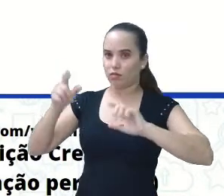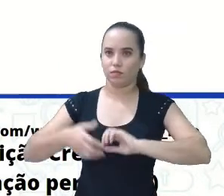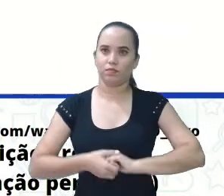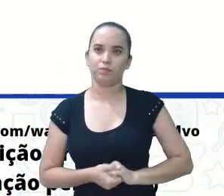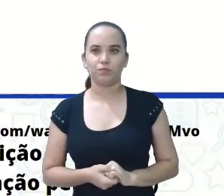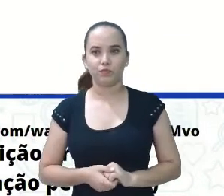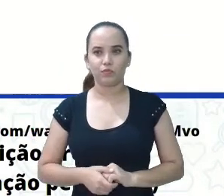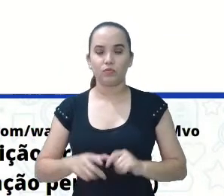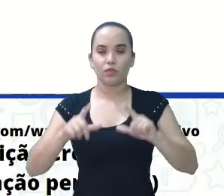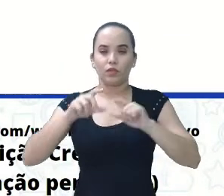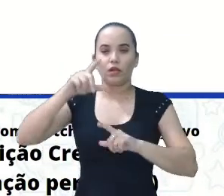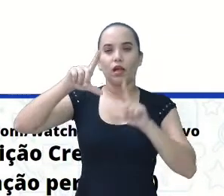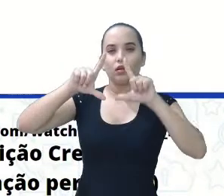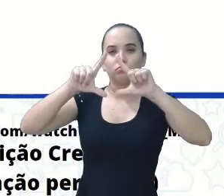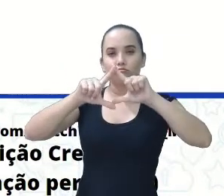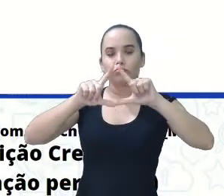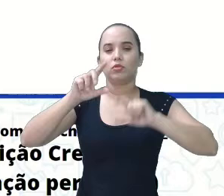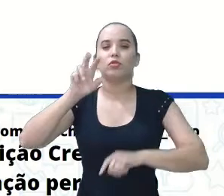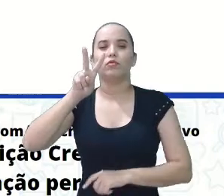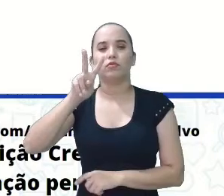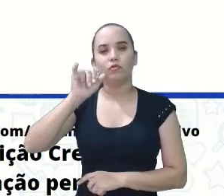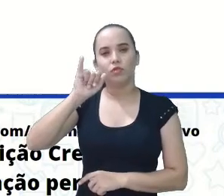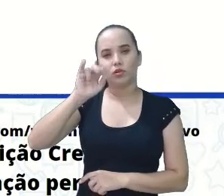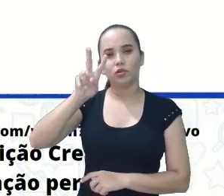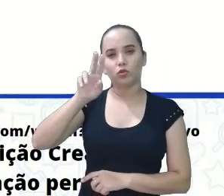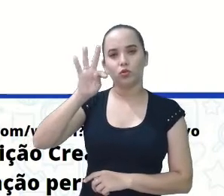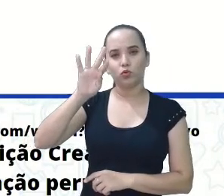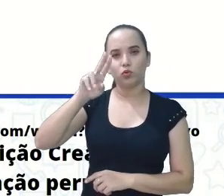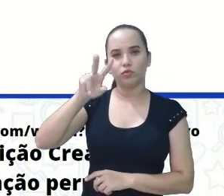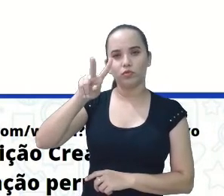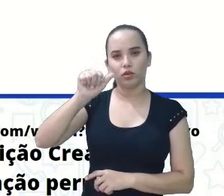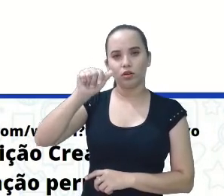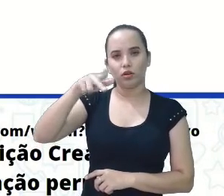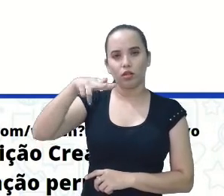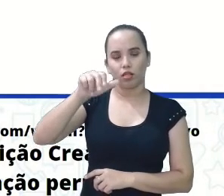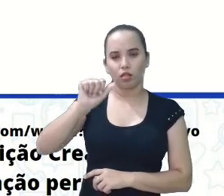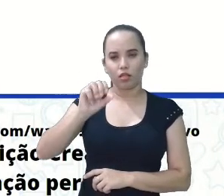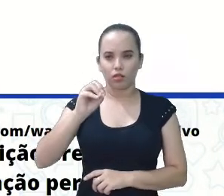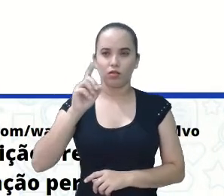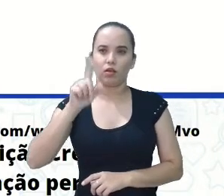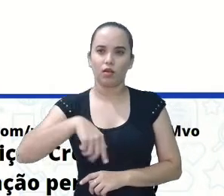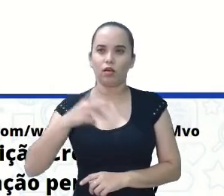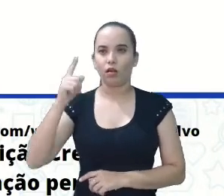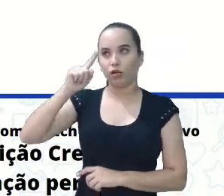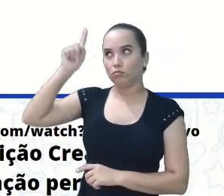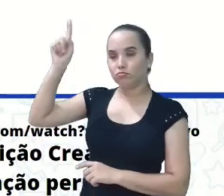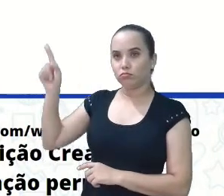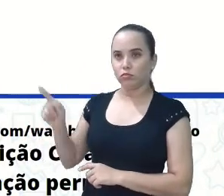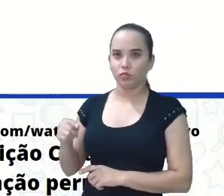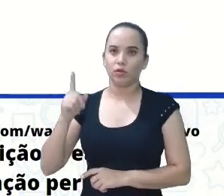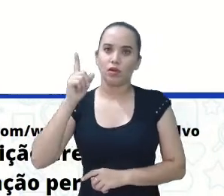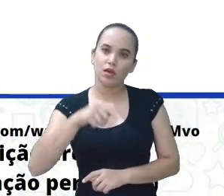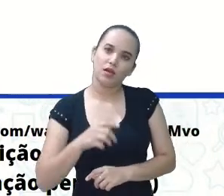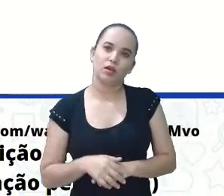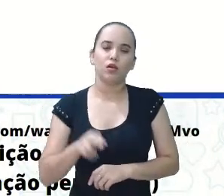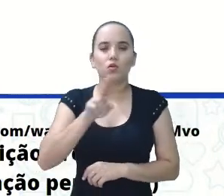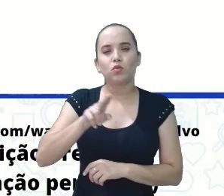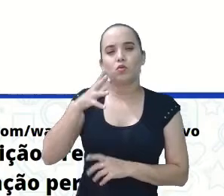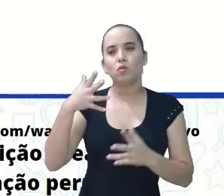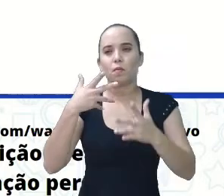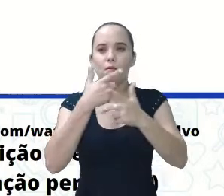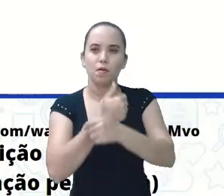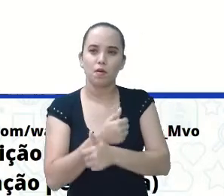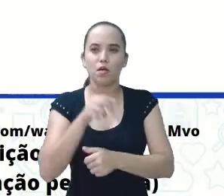A chamada tríade vitruviana, que consiste de solidez, funcionalidade e beleza, é o problema